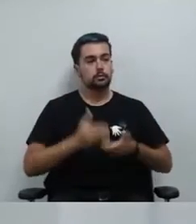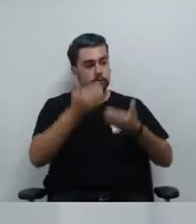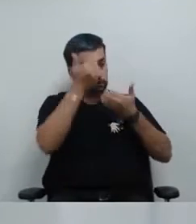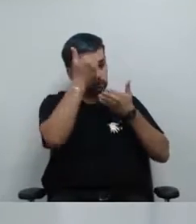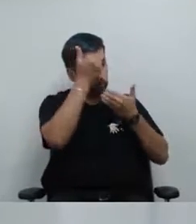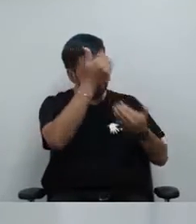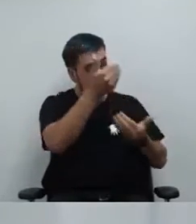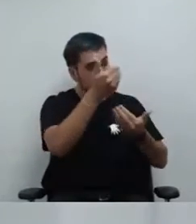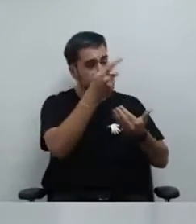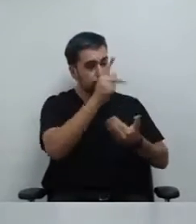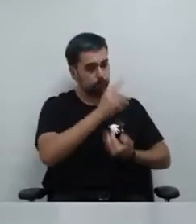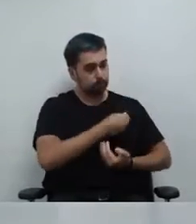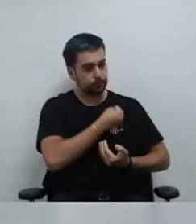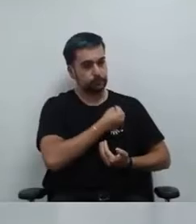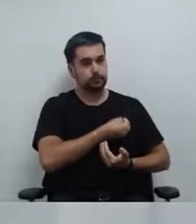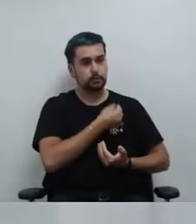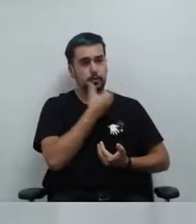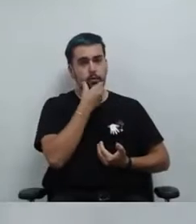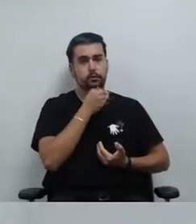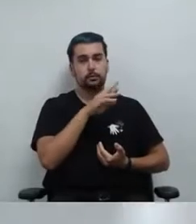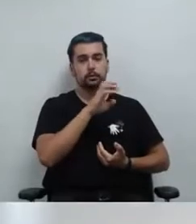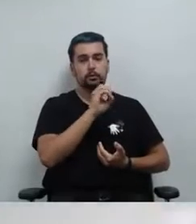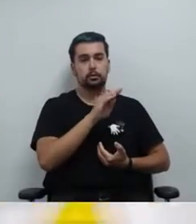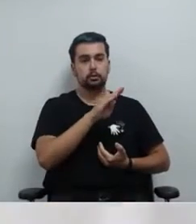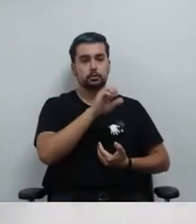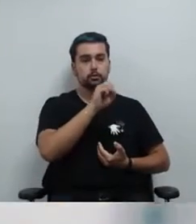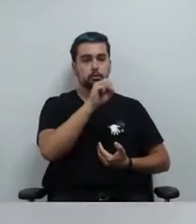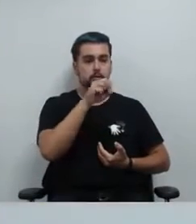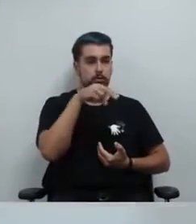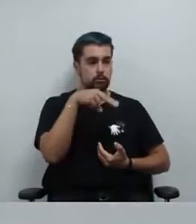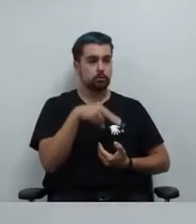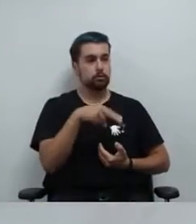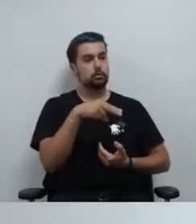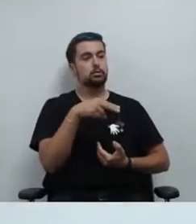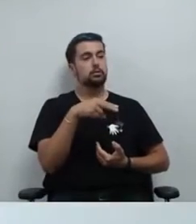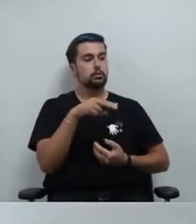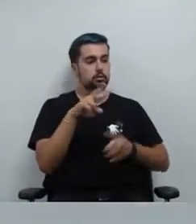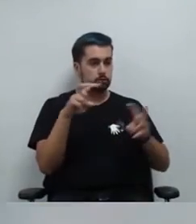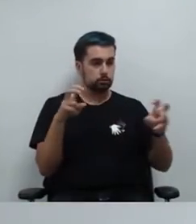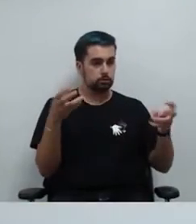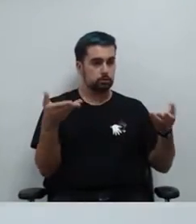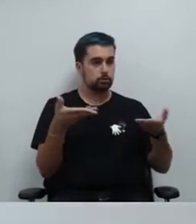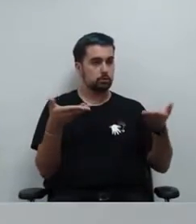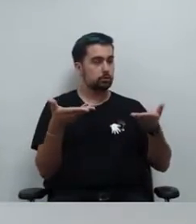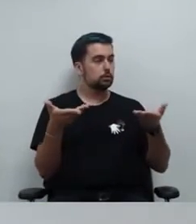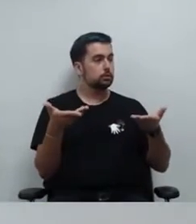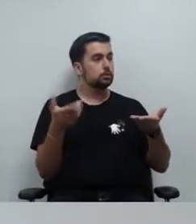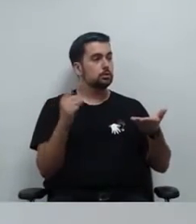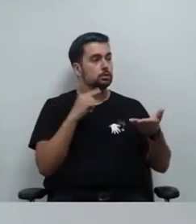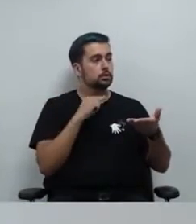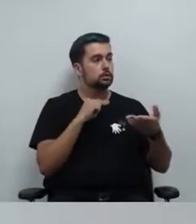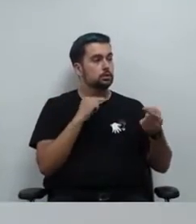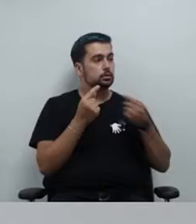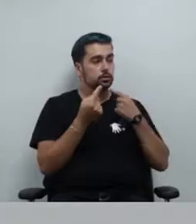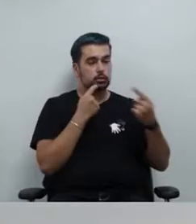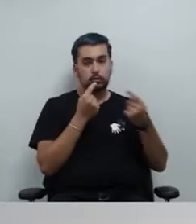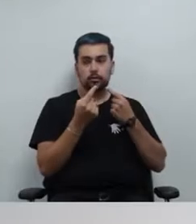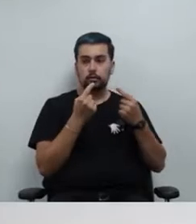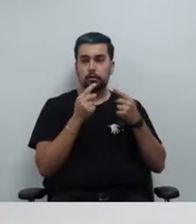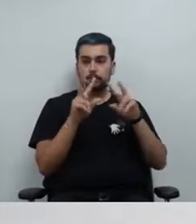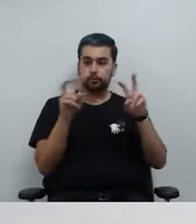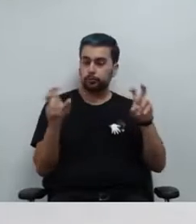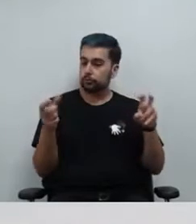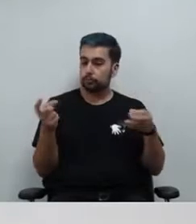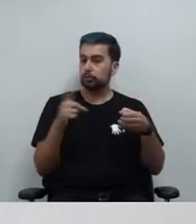Agradeço sua presença aqui, Robson, a pauta que traz esse colegiado. Hoje, de fato, voltamos à pauta aqui